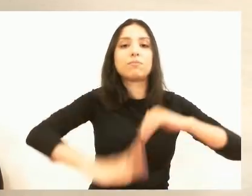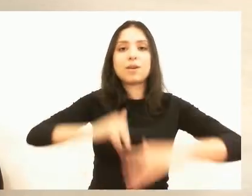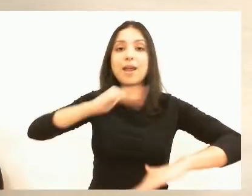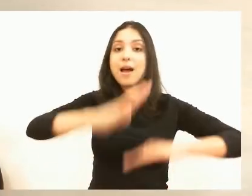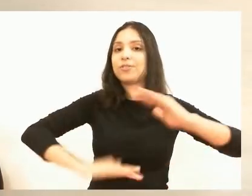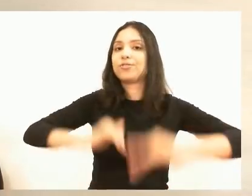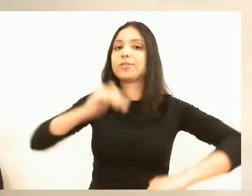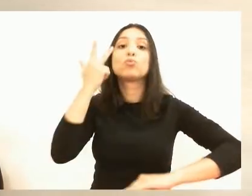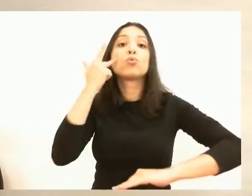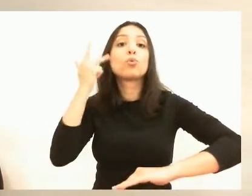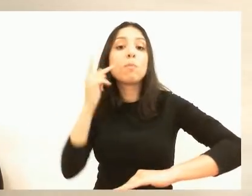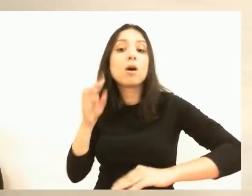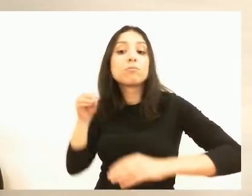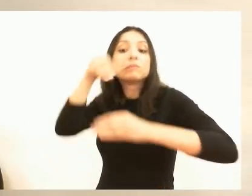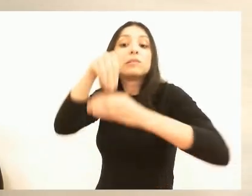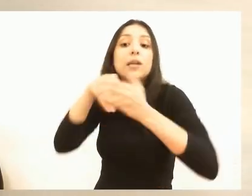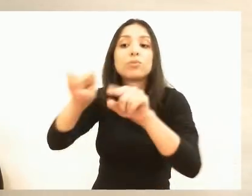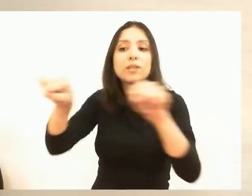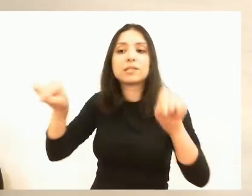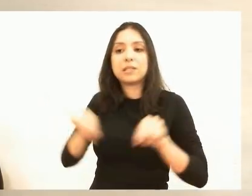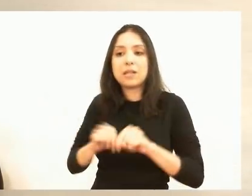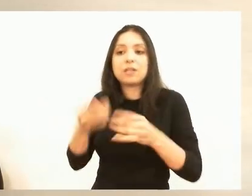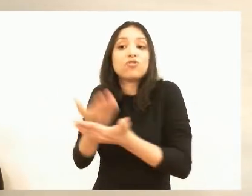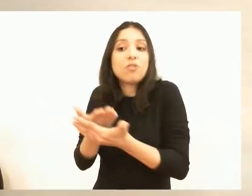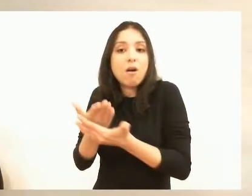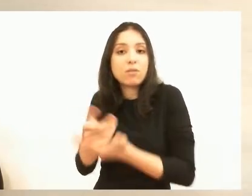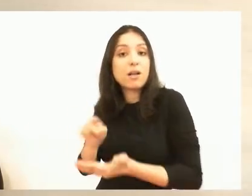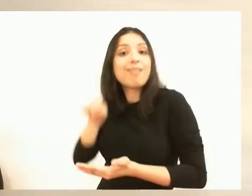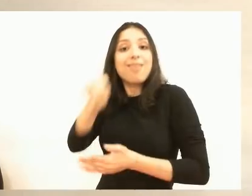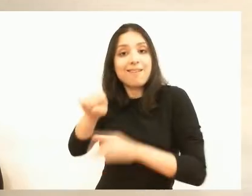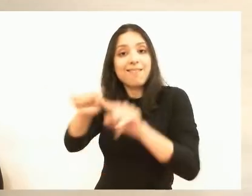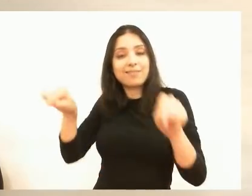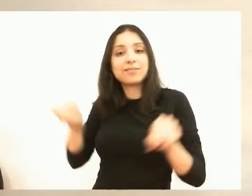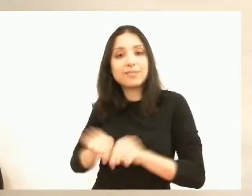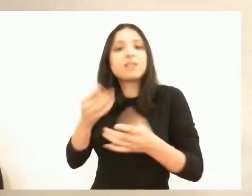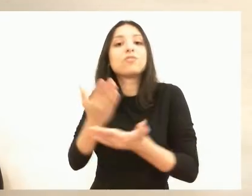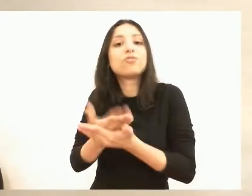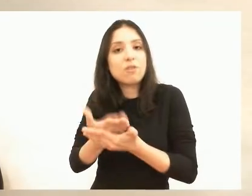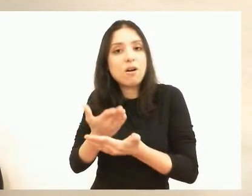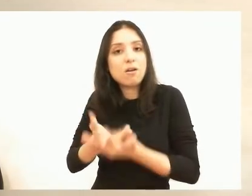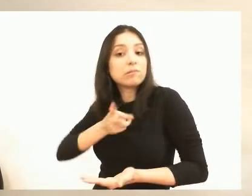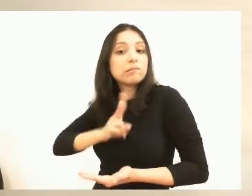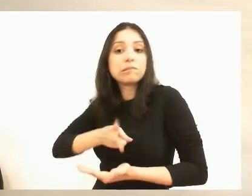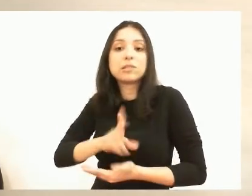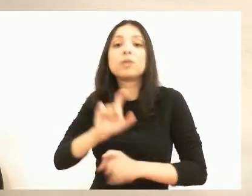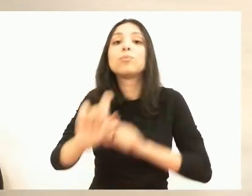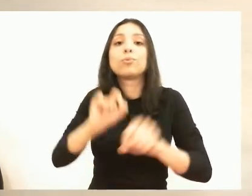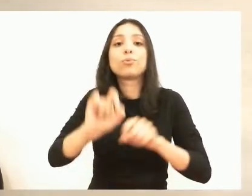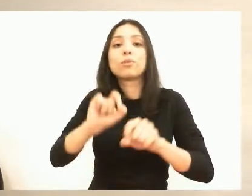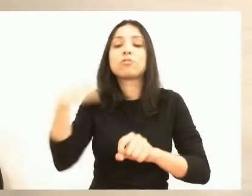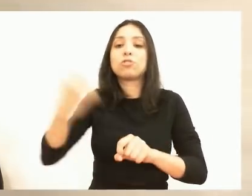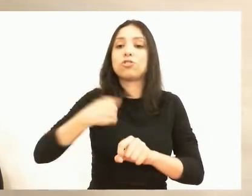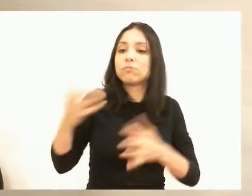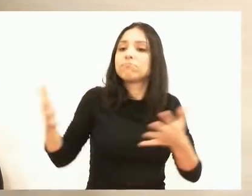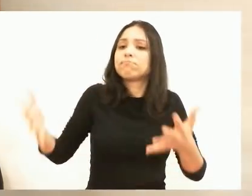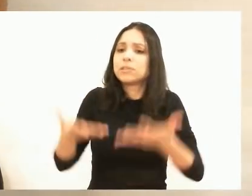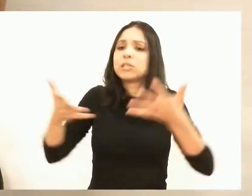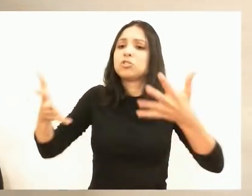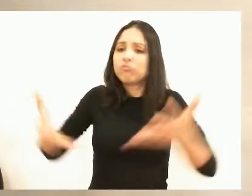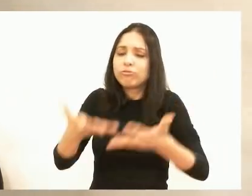sala de aula então na sala de aula nós estamos o tempo inteiro provocando a